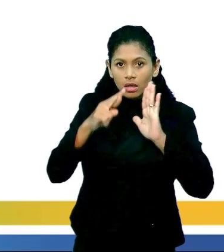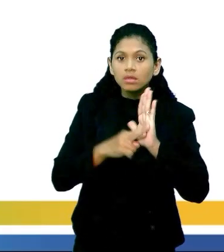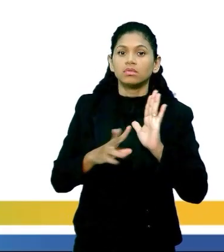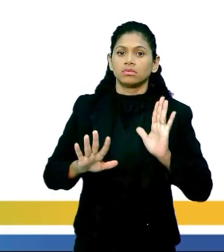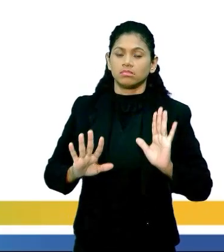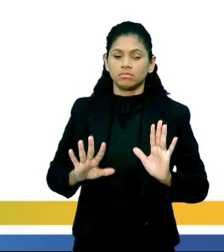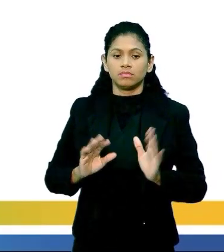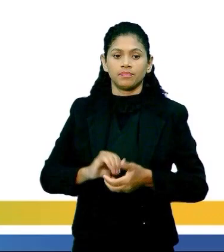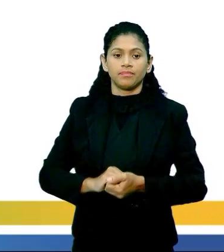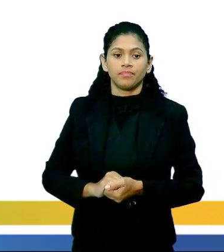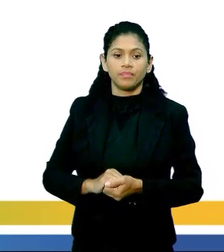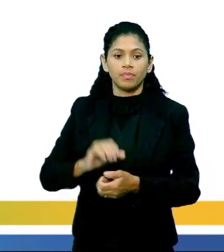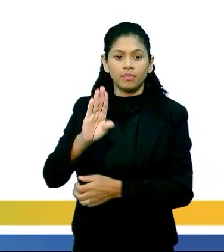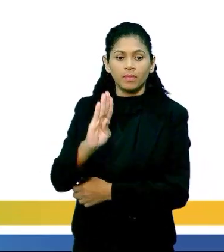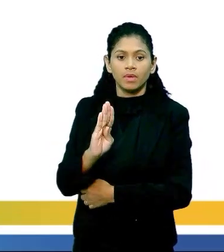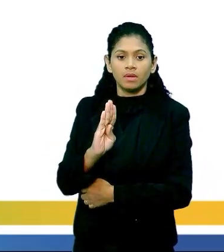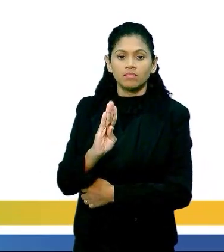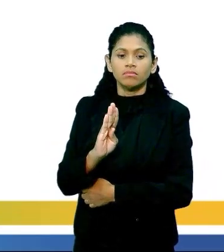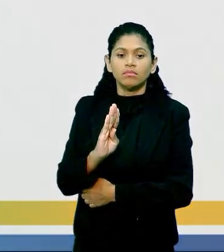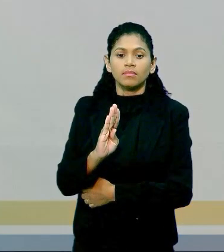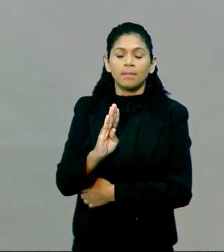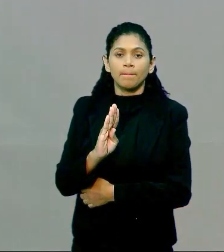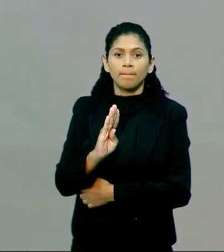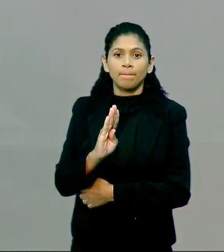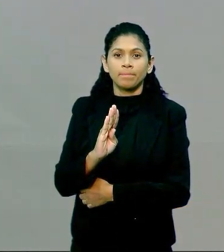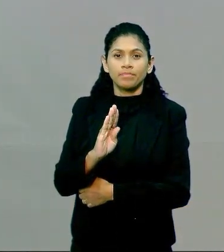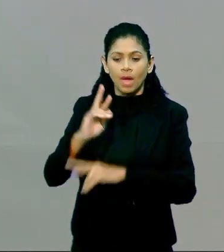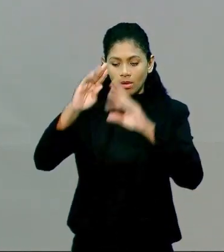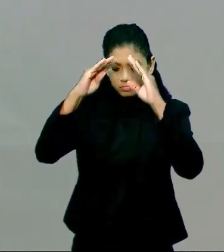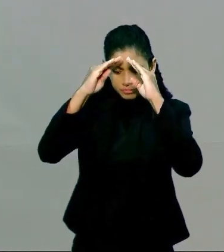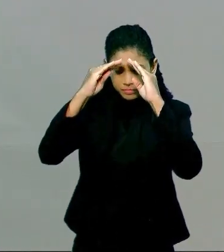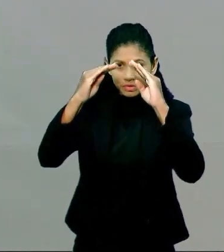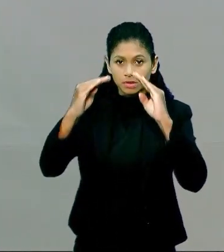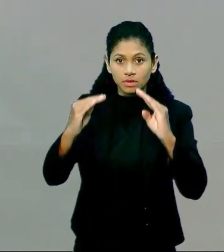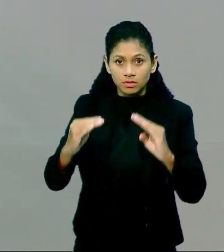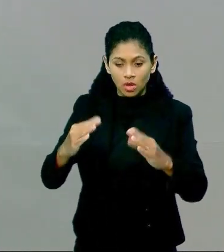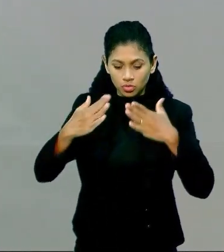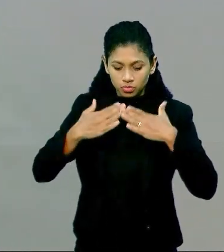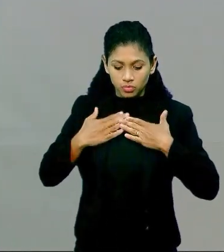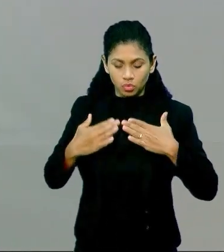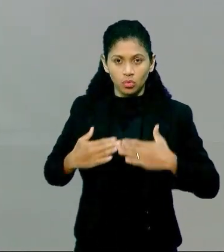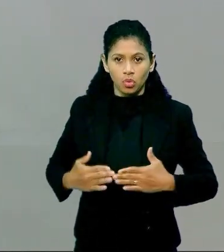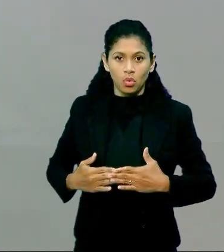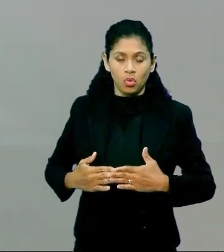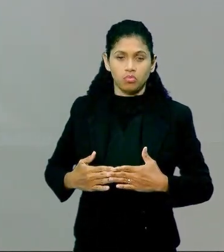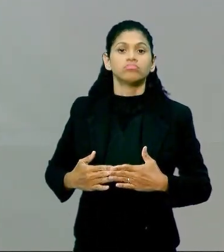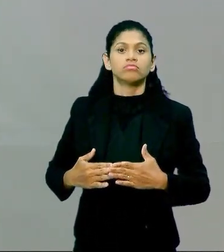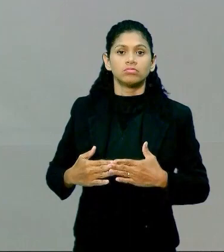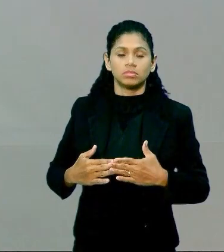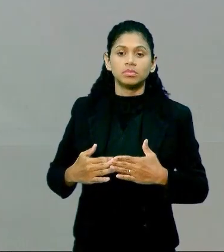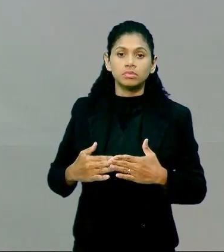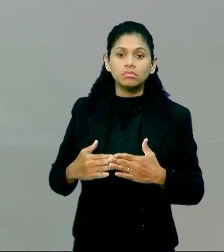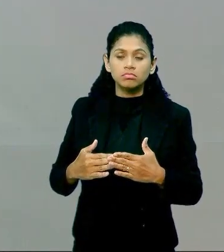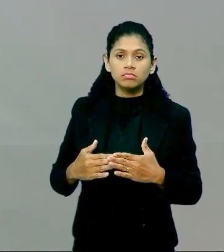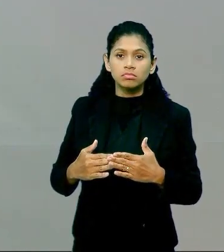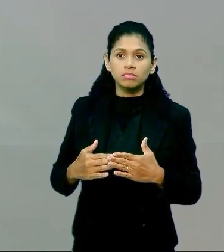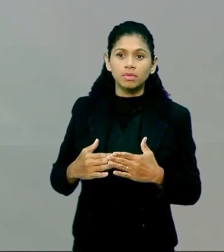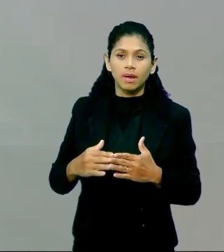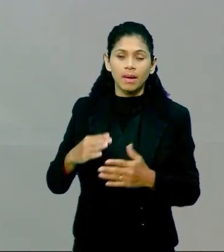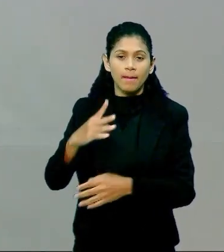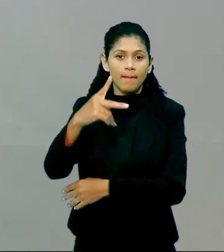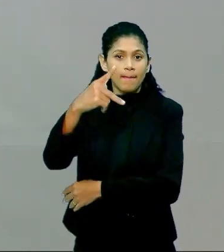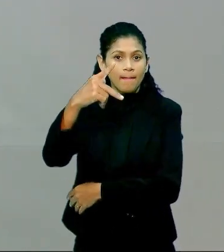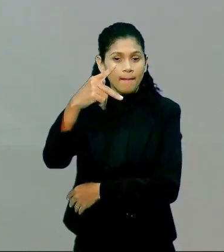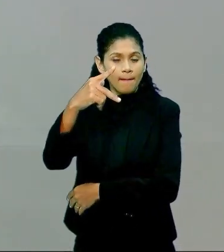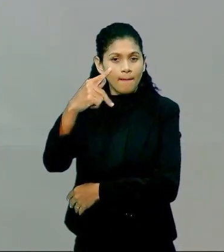alternativa seria subordinação do corpo a um padrão. É a crítica que ele faz, né? Não é isso que ele propõe, ele